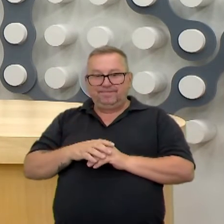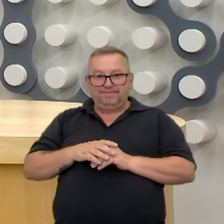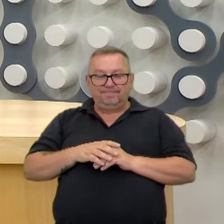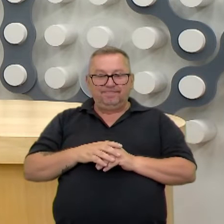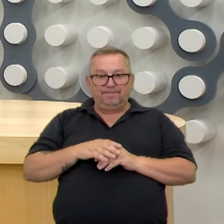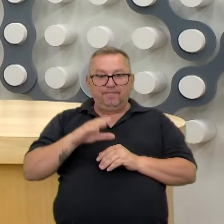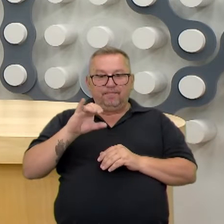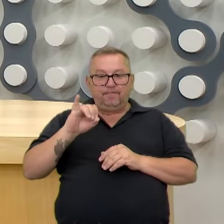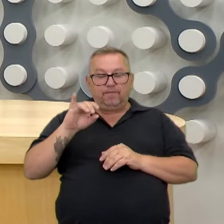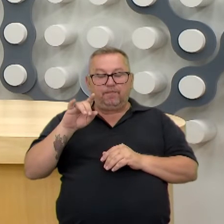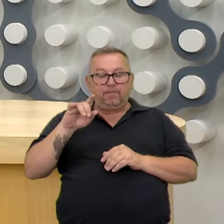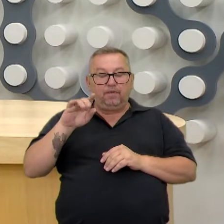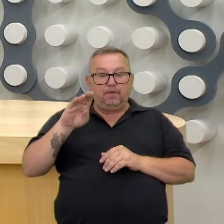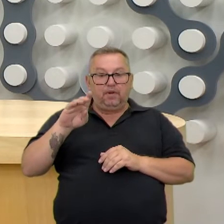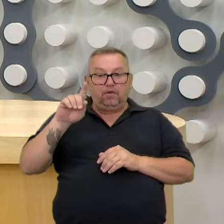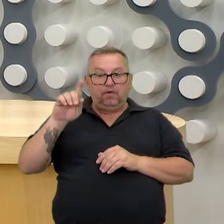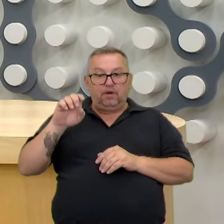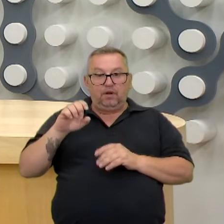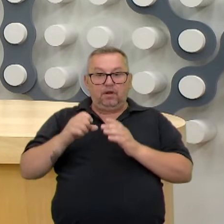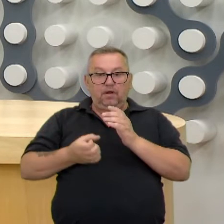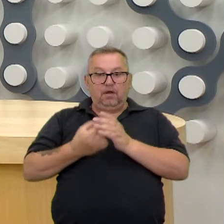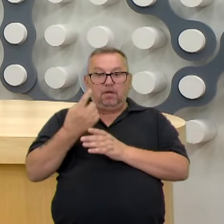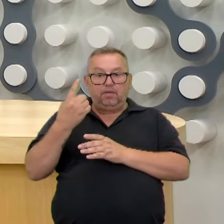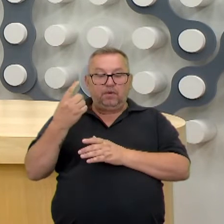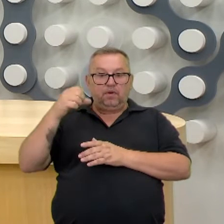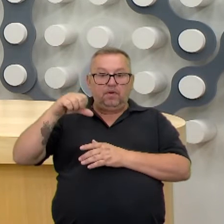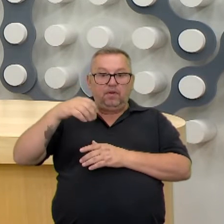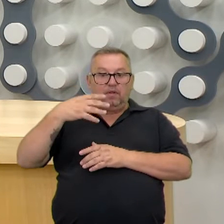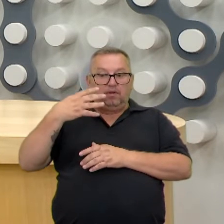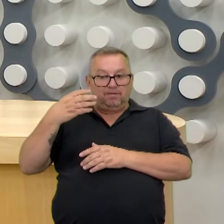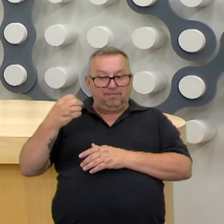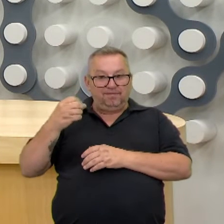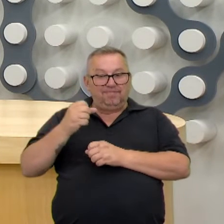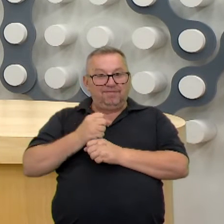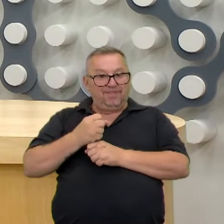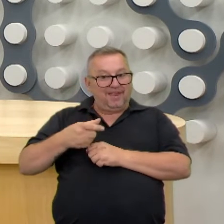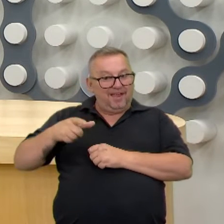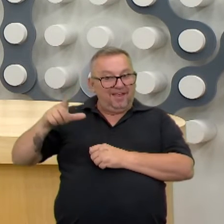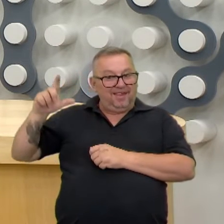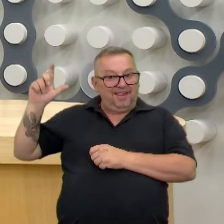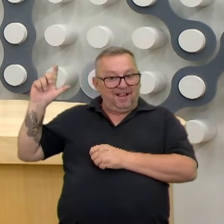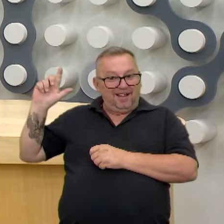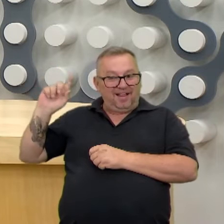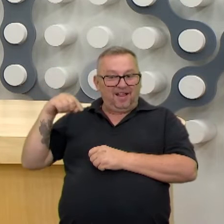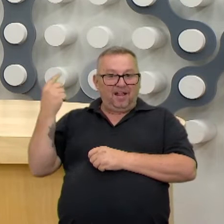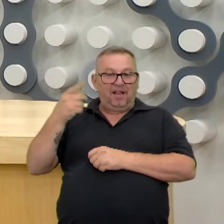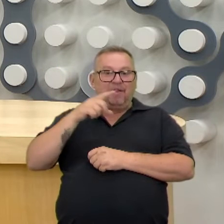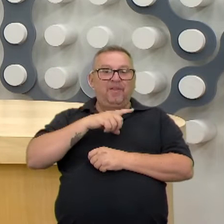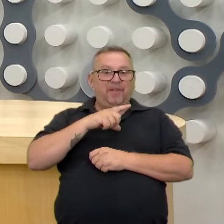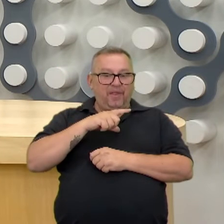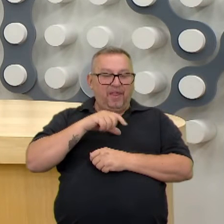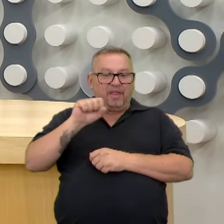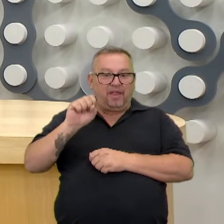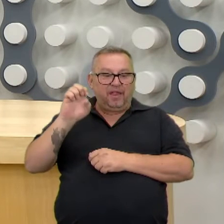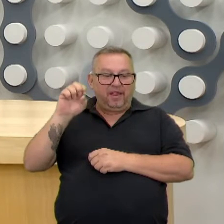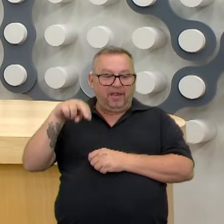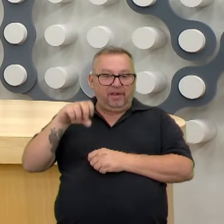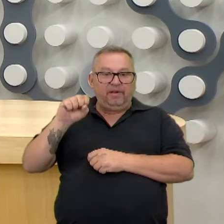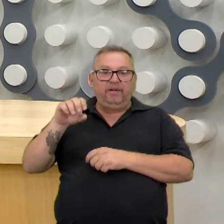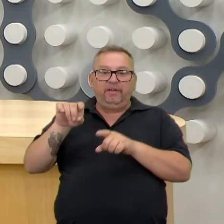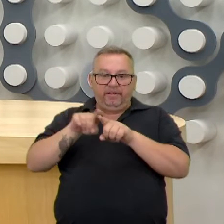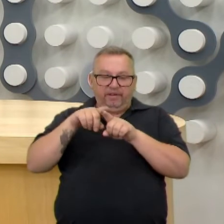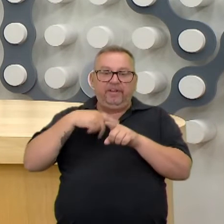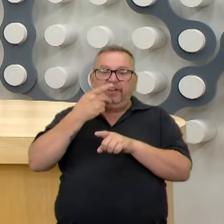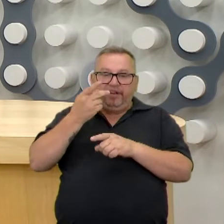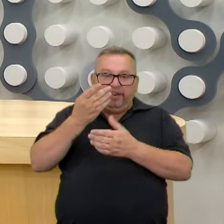IBGE ele foi fundado em 1940, né? Mas já antes disso, nós já tínhamos aí o censo, tanto é que eu até citei,